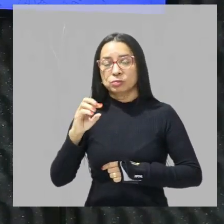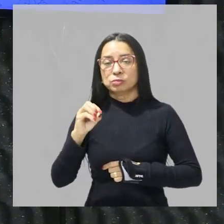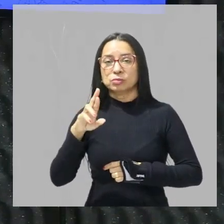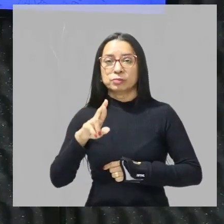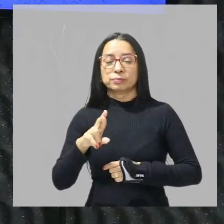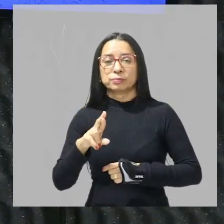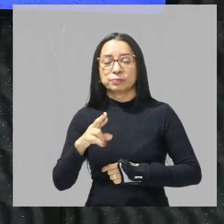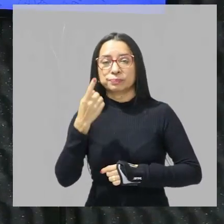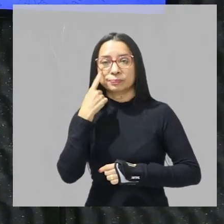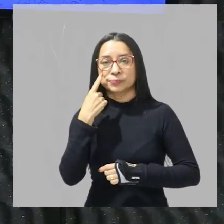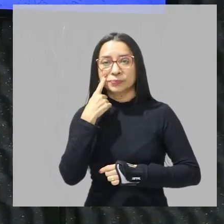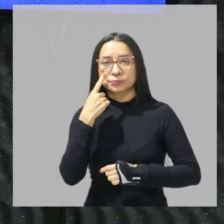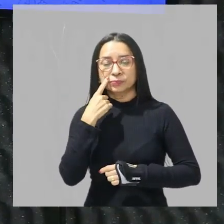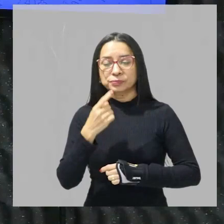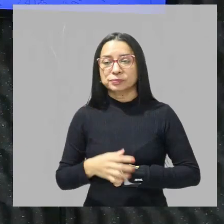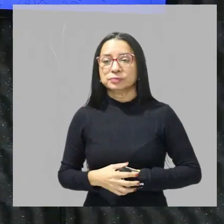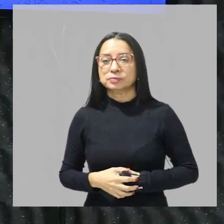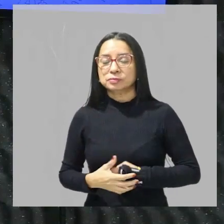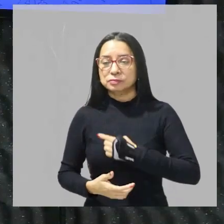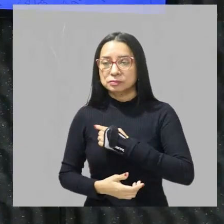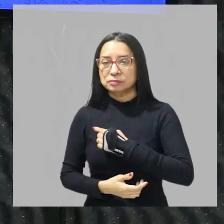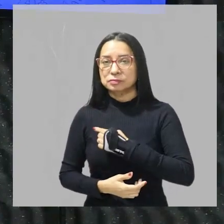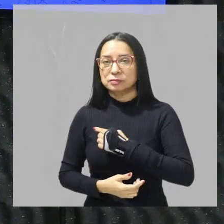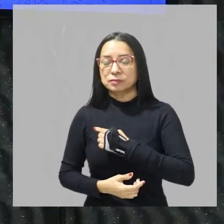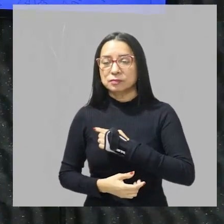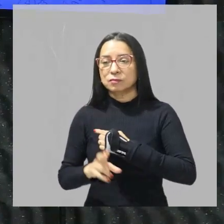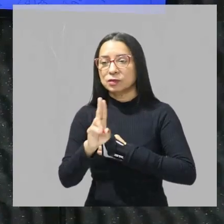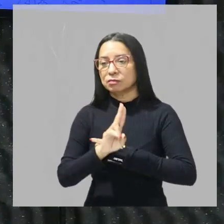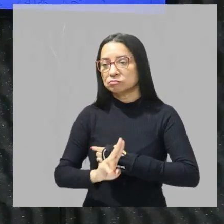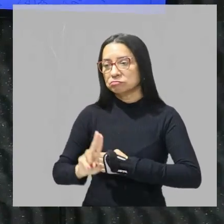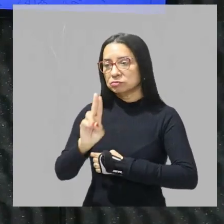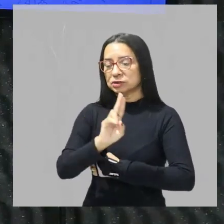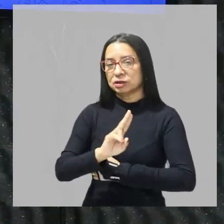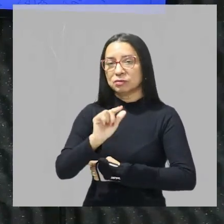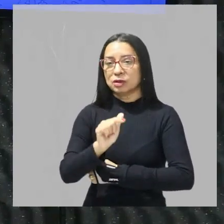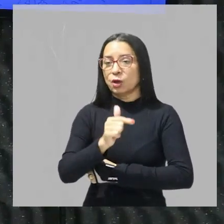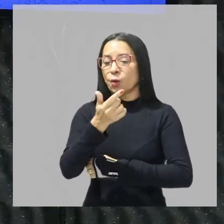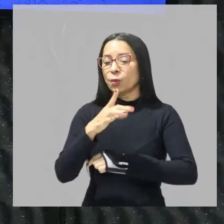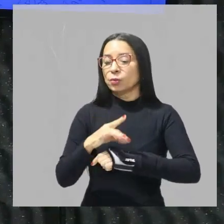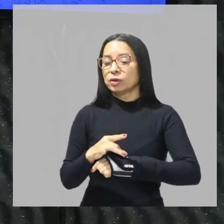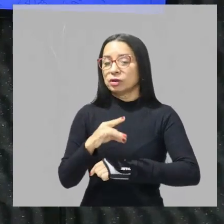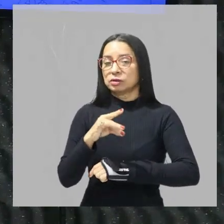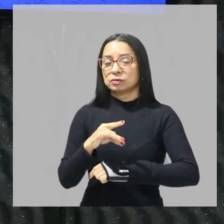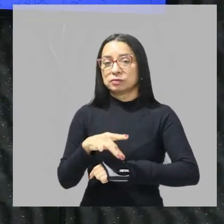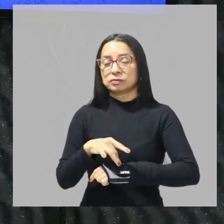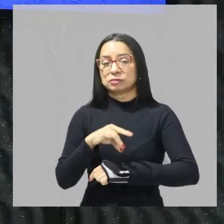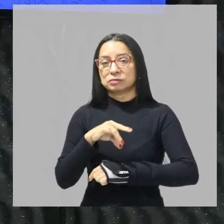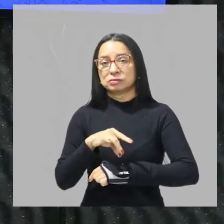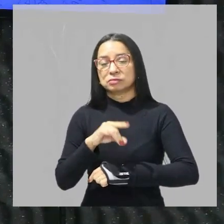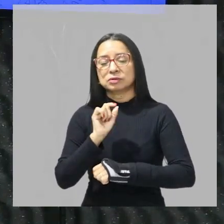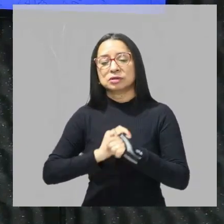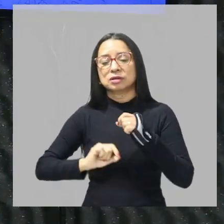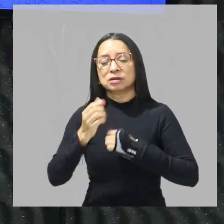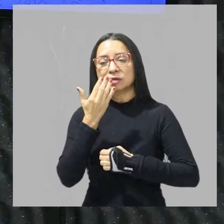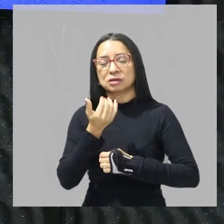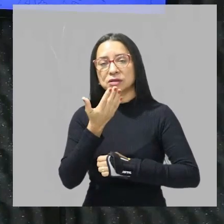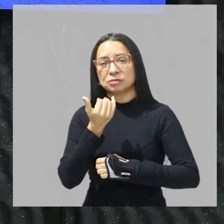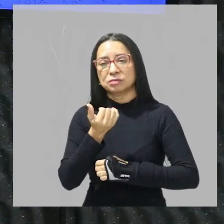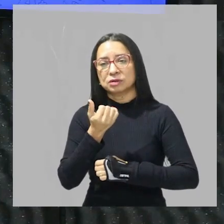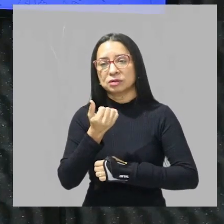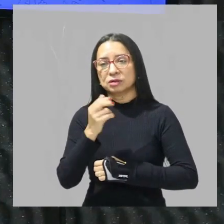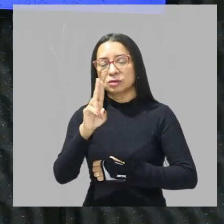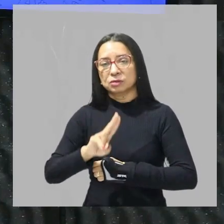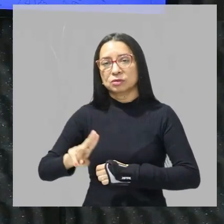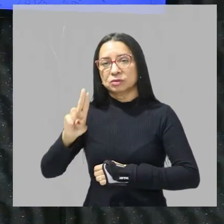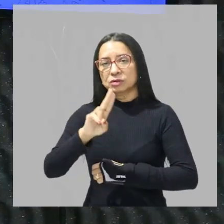veja, esse herbívoro aqui, quando ele serve de alimento para outros carnívoros, olha só, quem se alimenta do